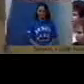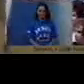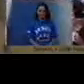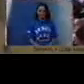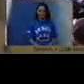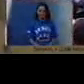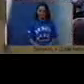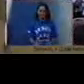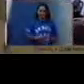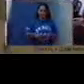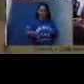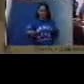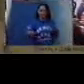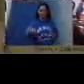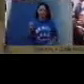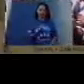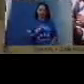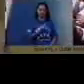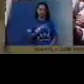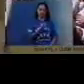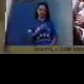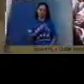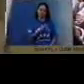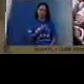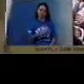Ao longo da nossa vida,